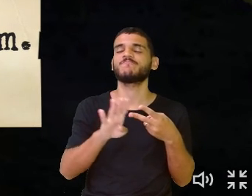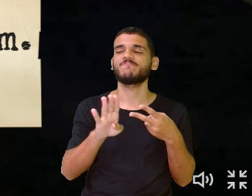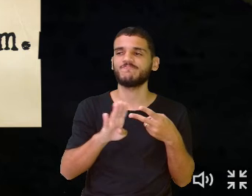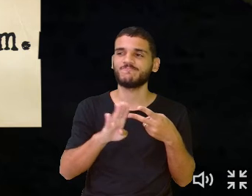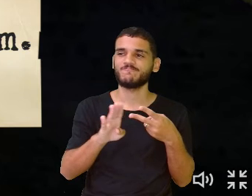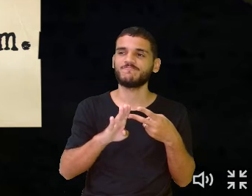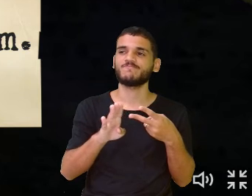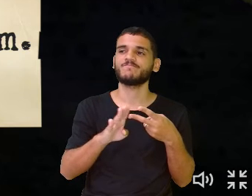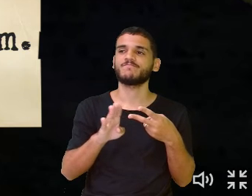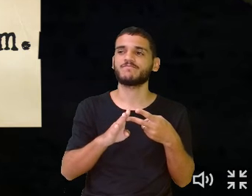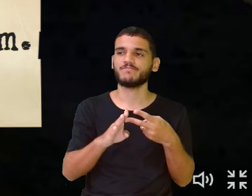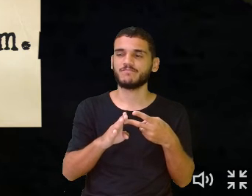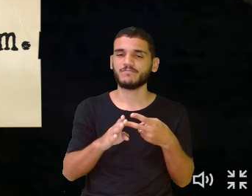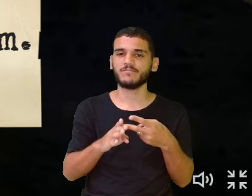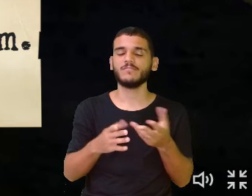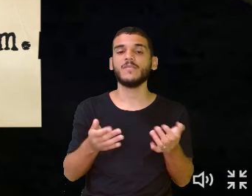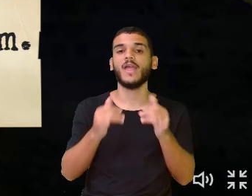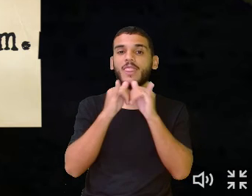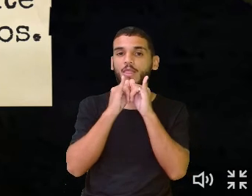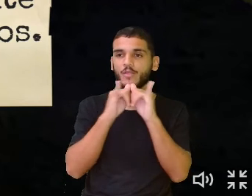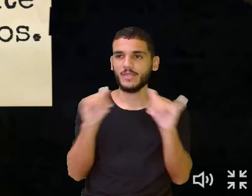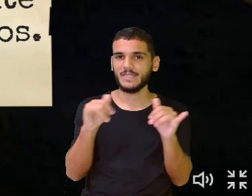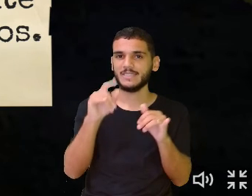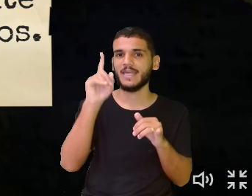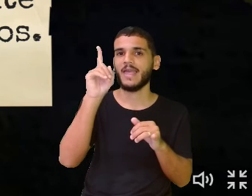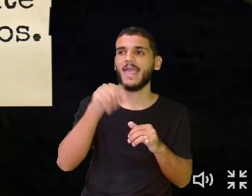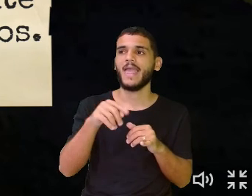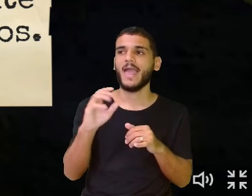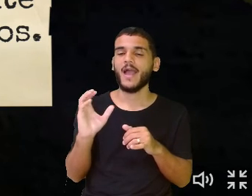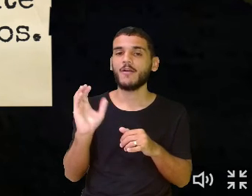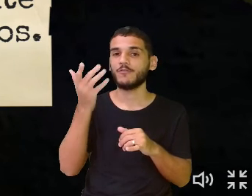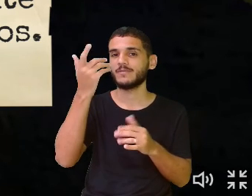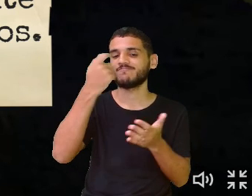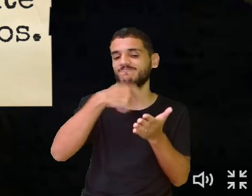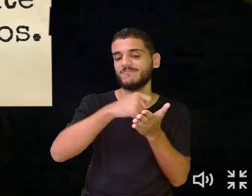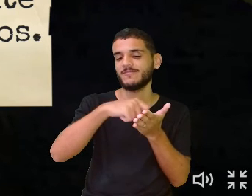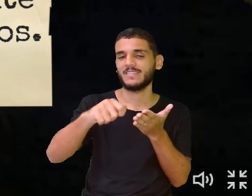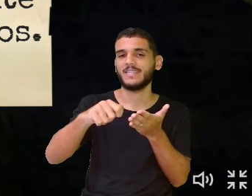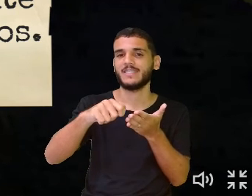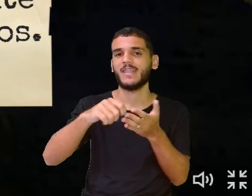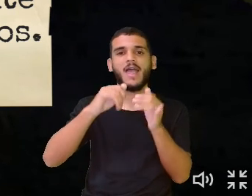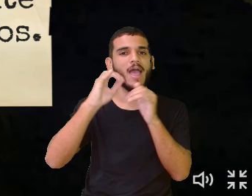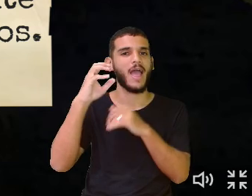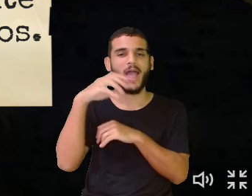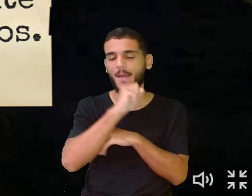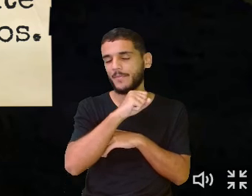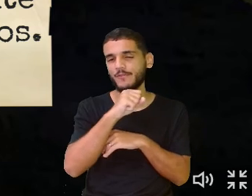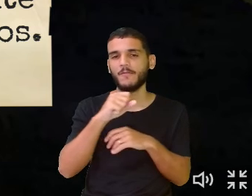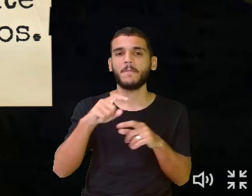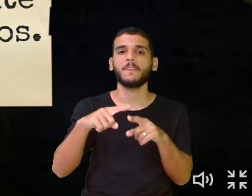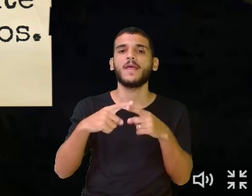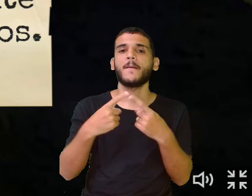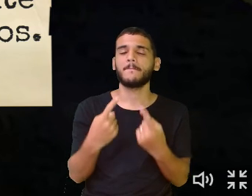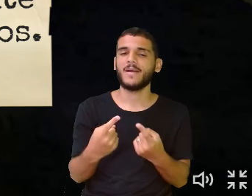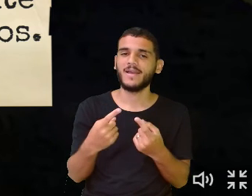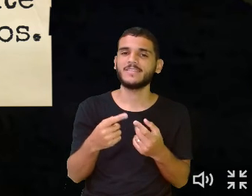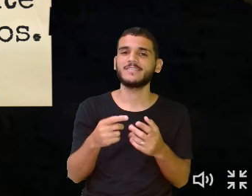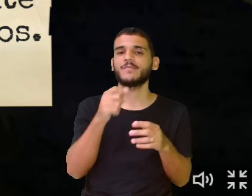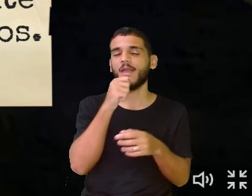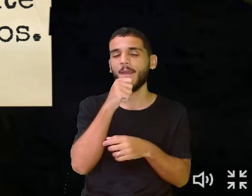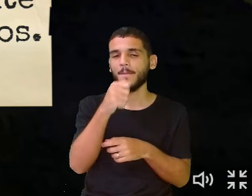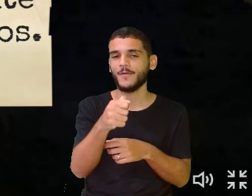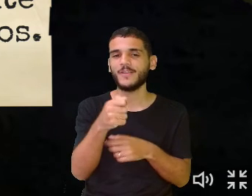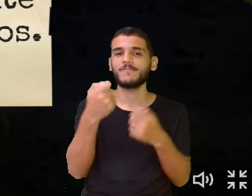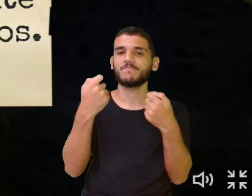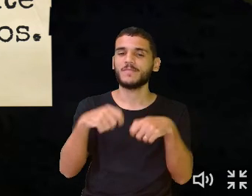Muito bem. A notícia, gente, ela acontece, já é escrita, já é noticiada. A reportagem não,